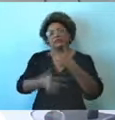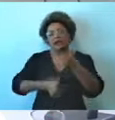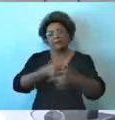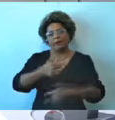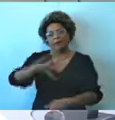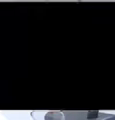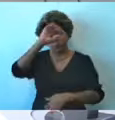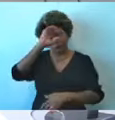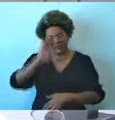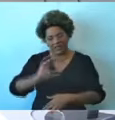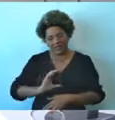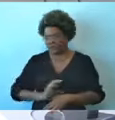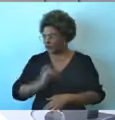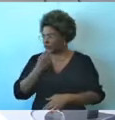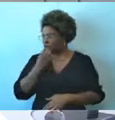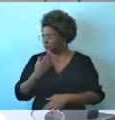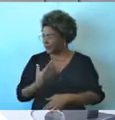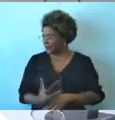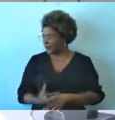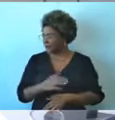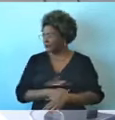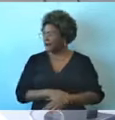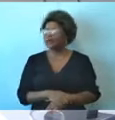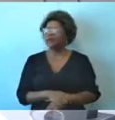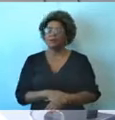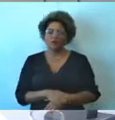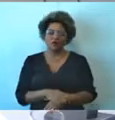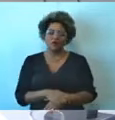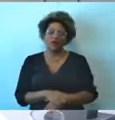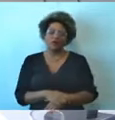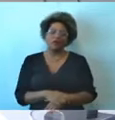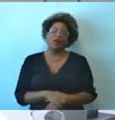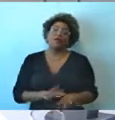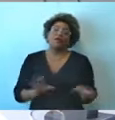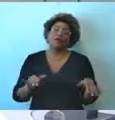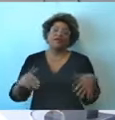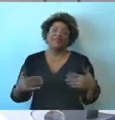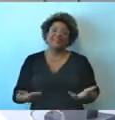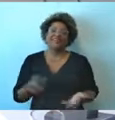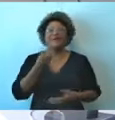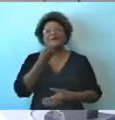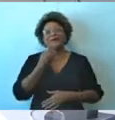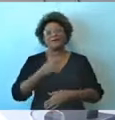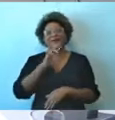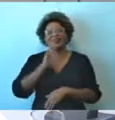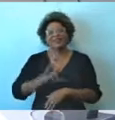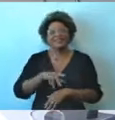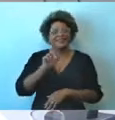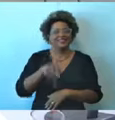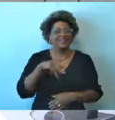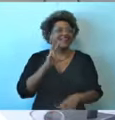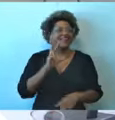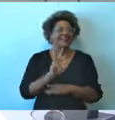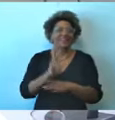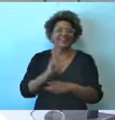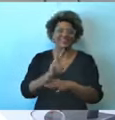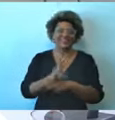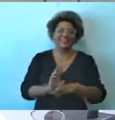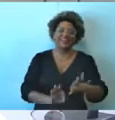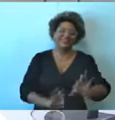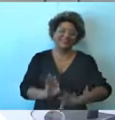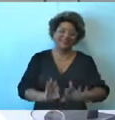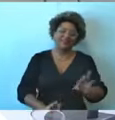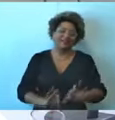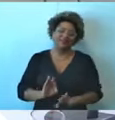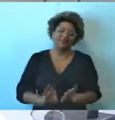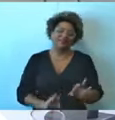prefeitura, garantir a segurança desse pessoal. Então, acho que uma boa resposta seria uma previsão desse plano de trabalho, né, finalização desses estudos, e